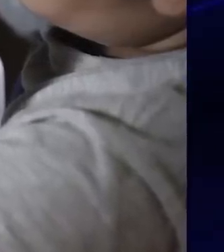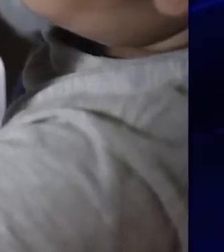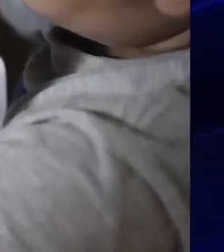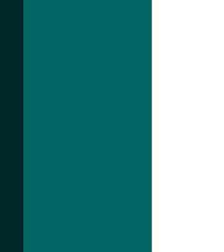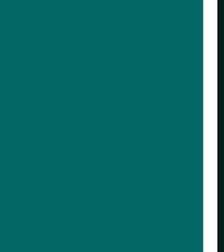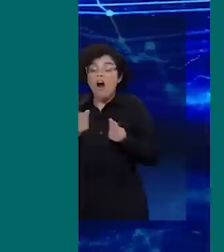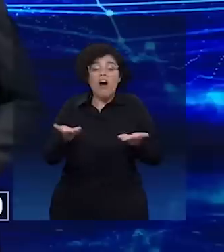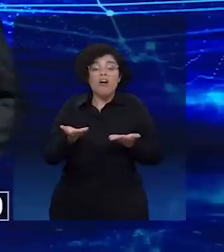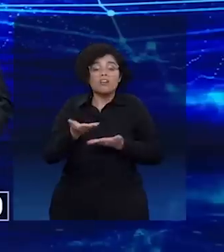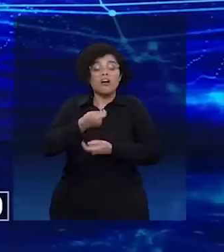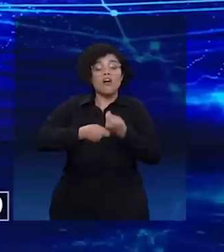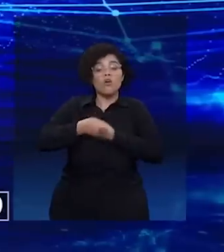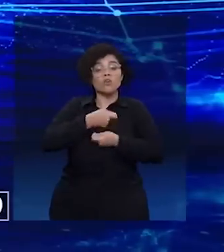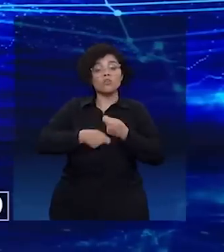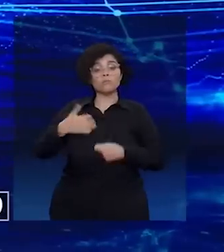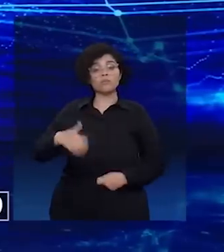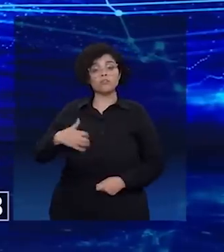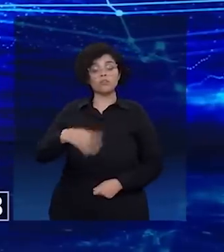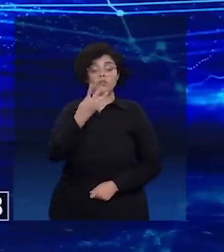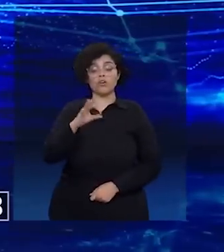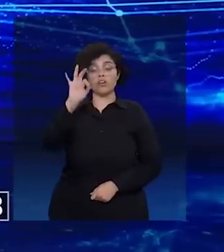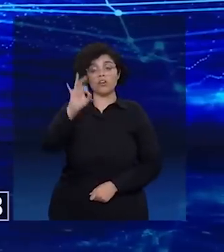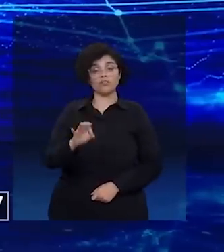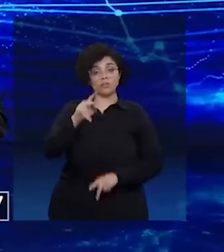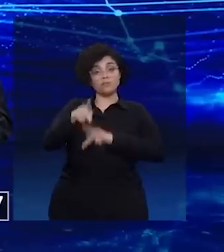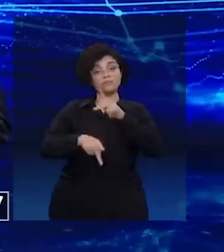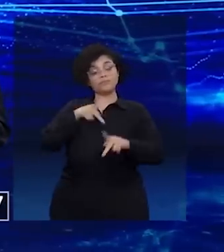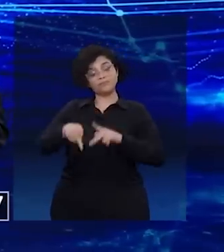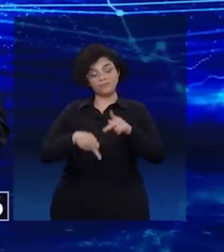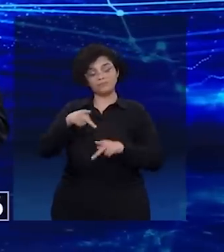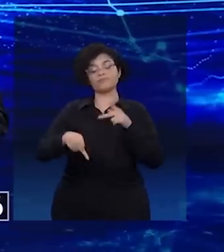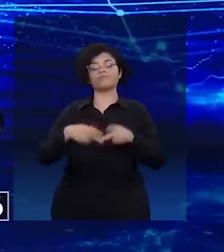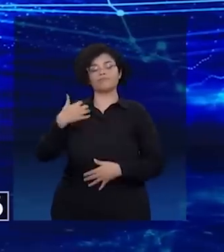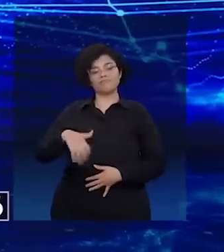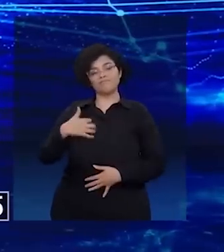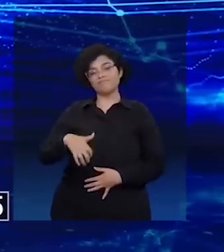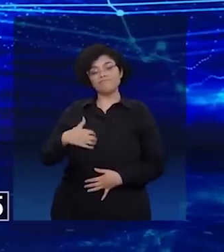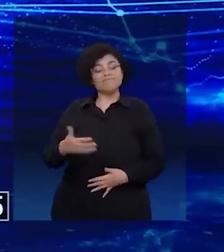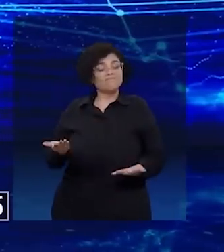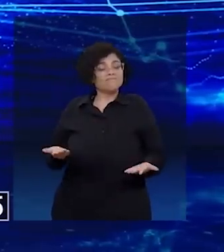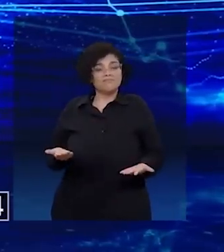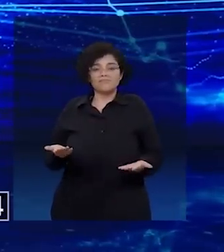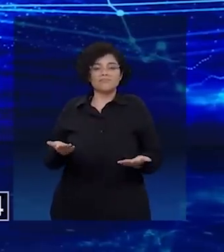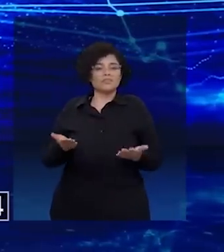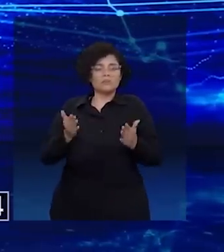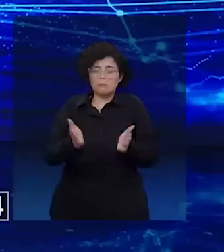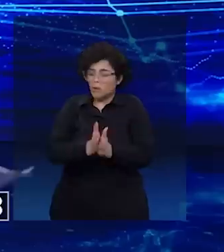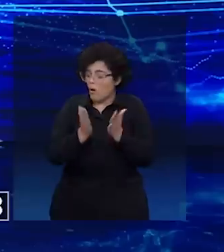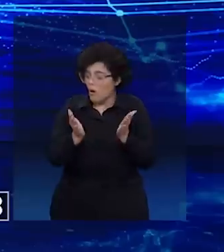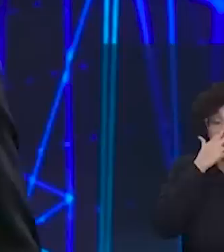ensino fundamental. 40% do povo da Argentina está na linha